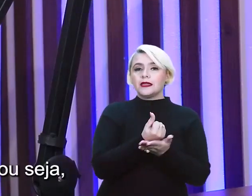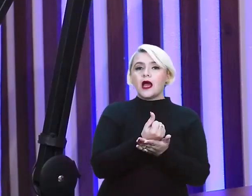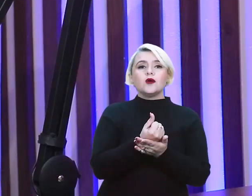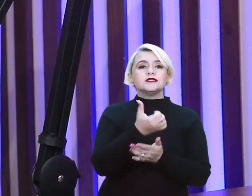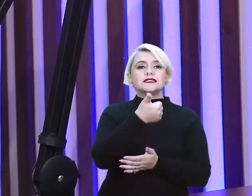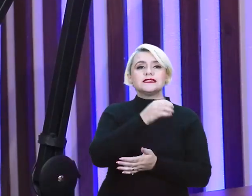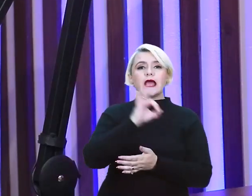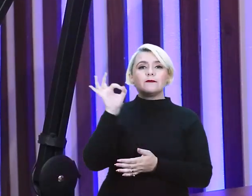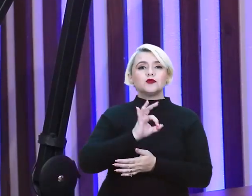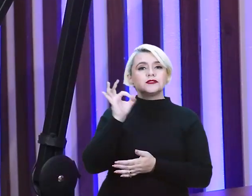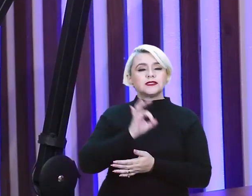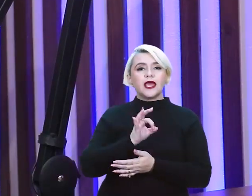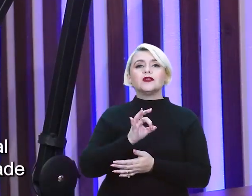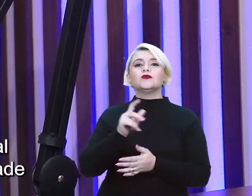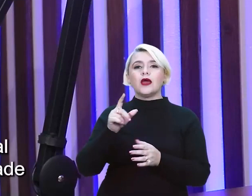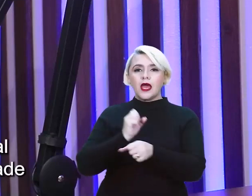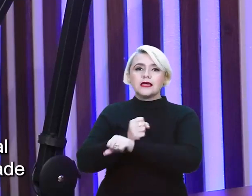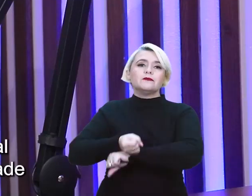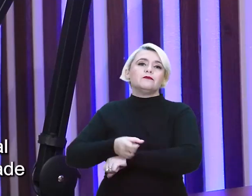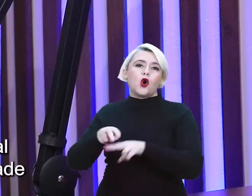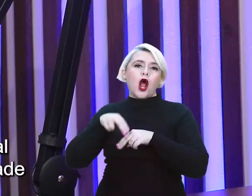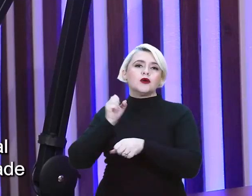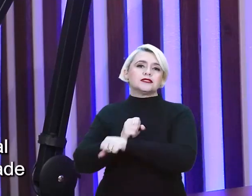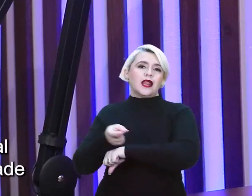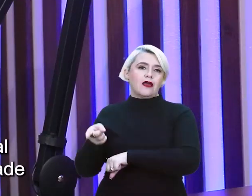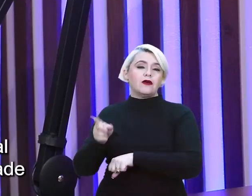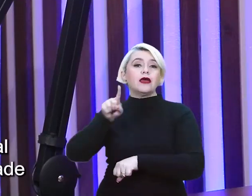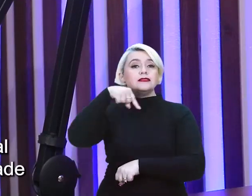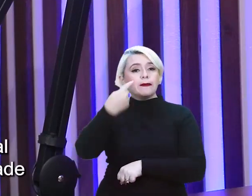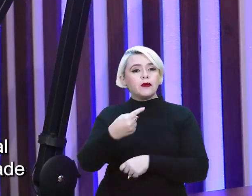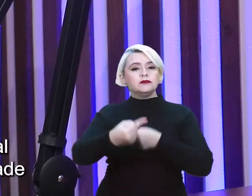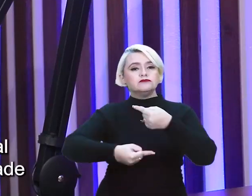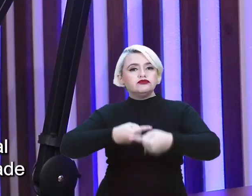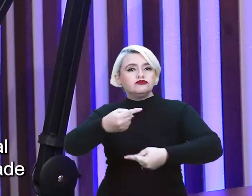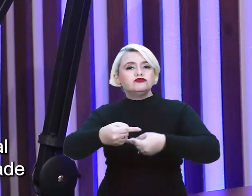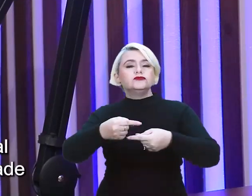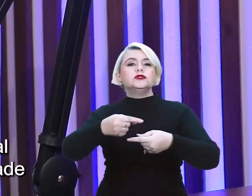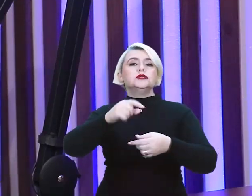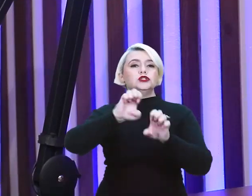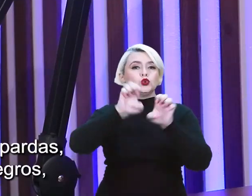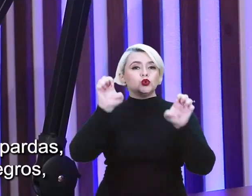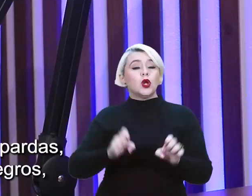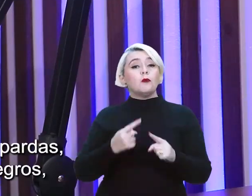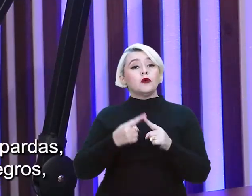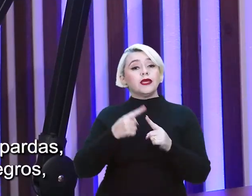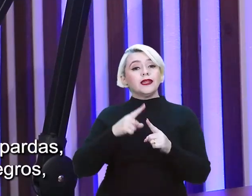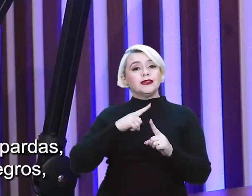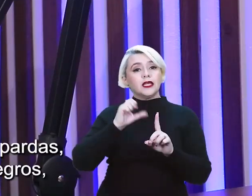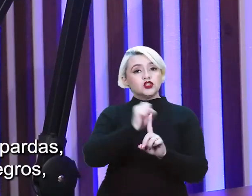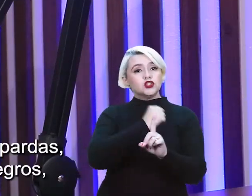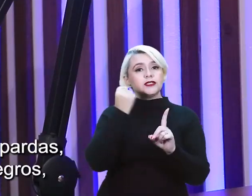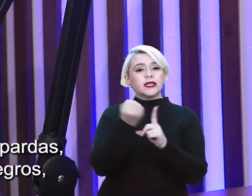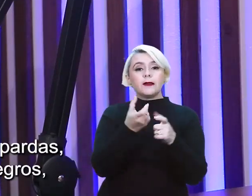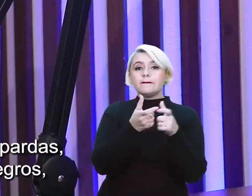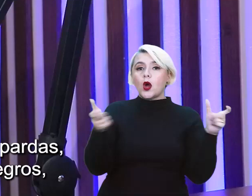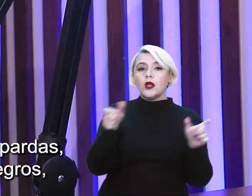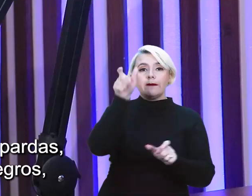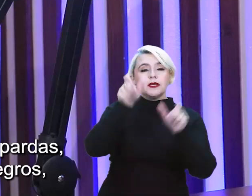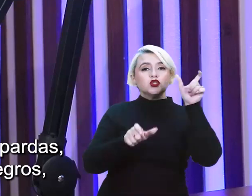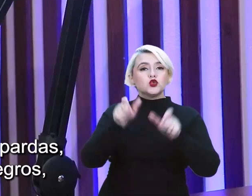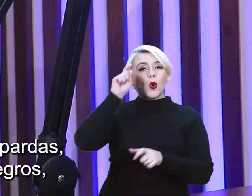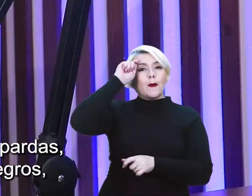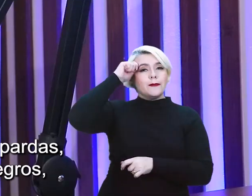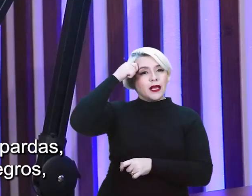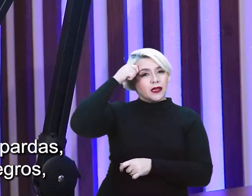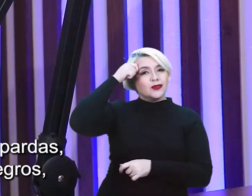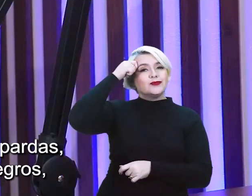escravocrata, ou seja, um sistema econômico. Depois ele se torna estrutural, porque aí você tem uma sociedade de negros e negras, os pardos,